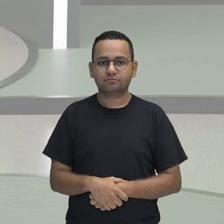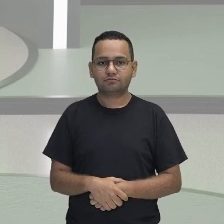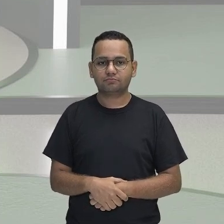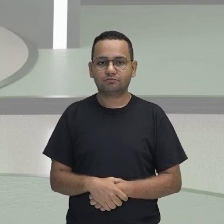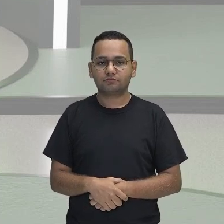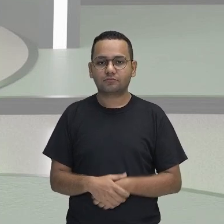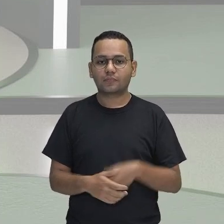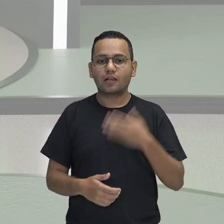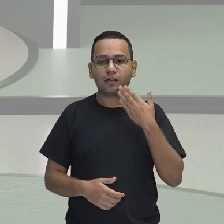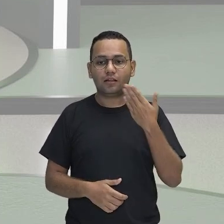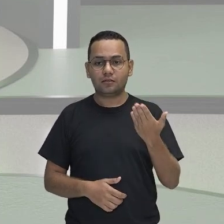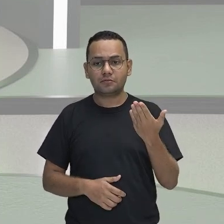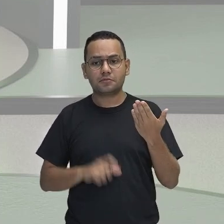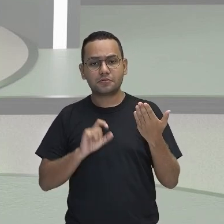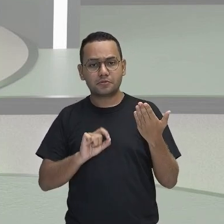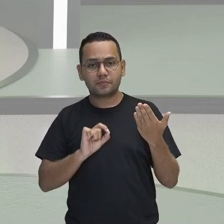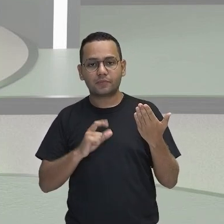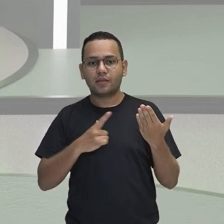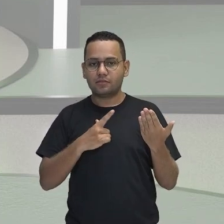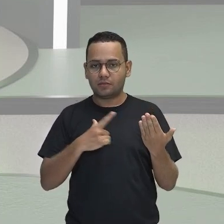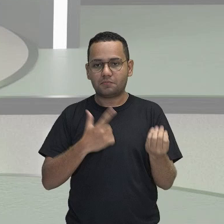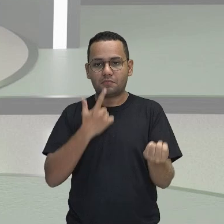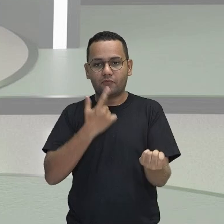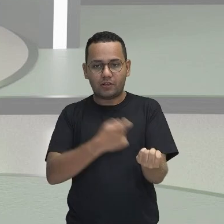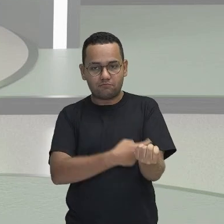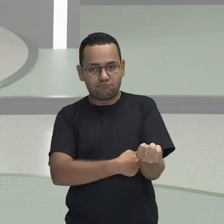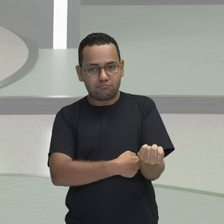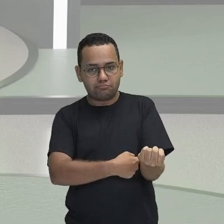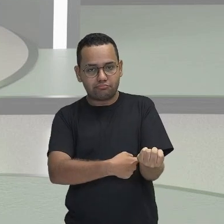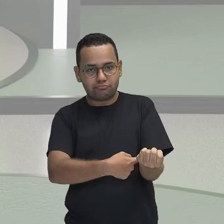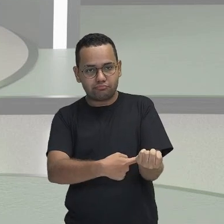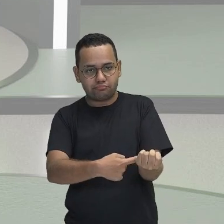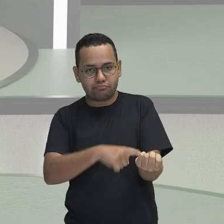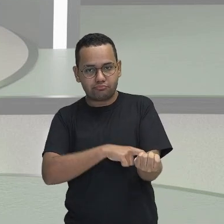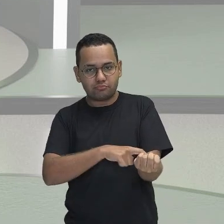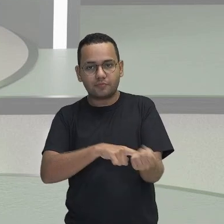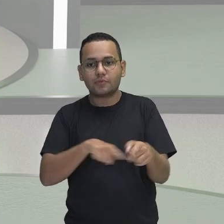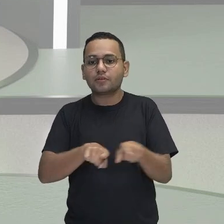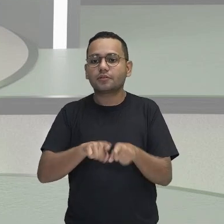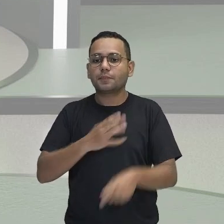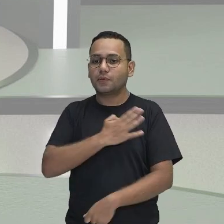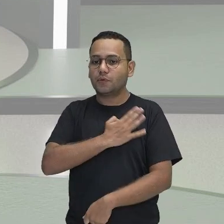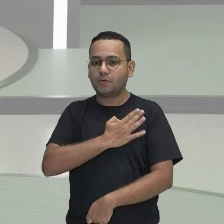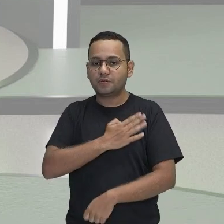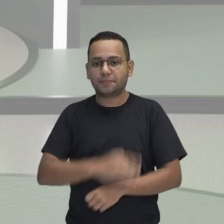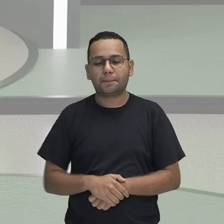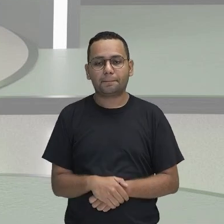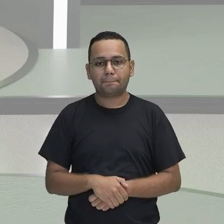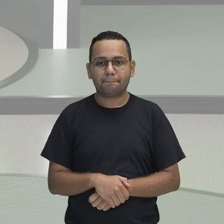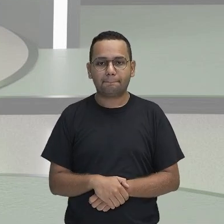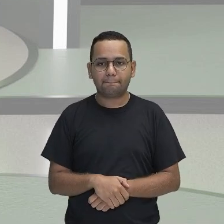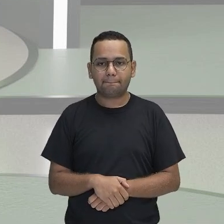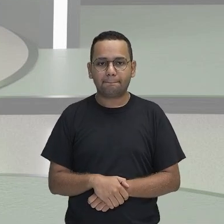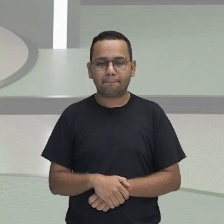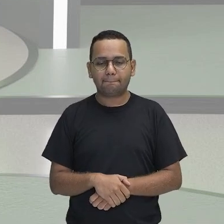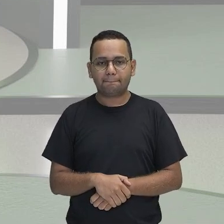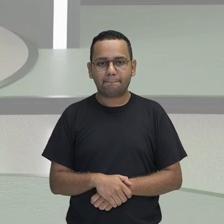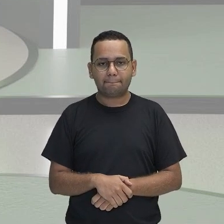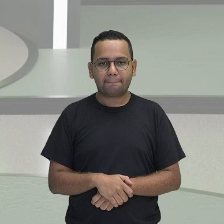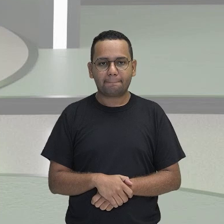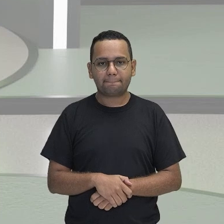é formado pelos vasos sanguíneos e pelo coração. Vamos ver